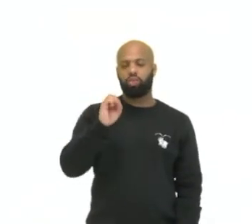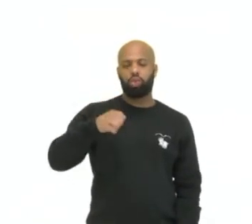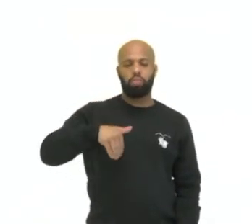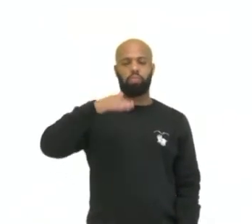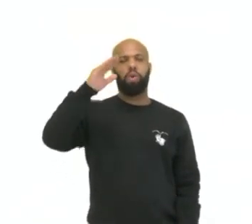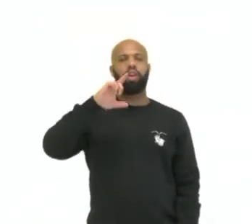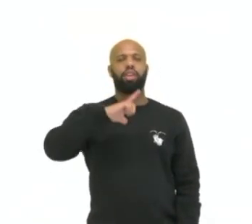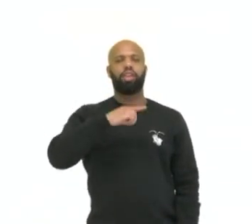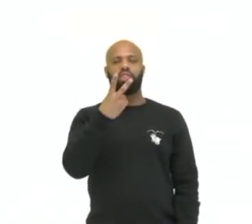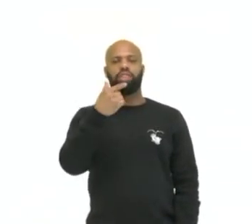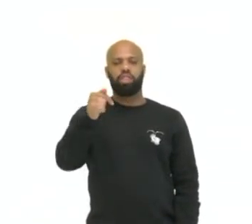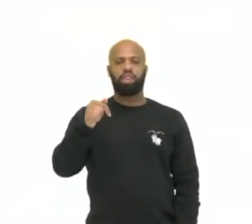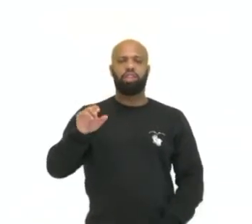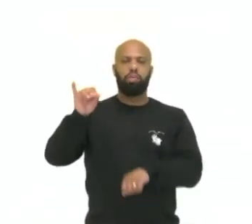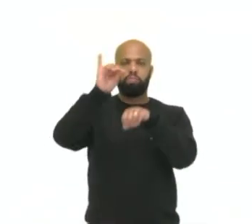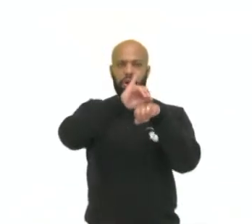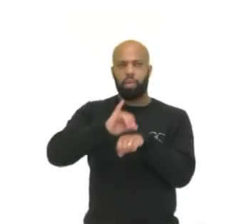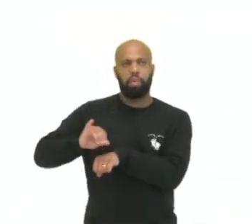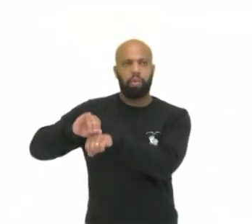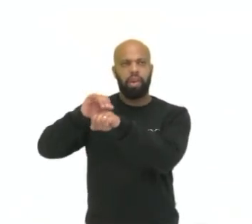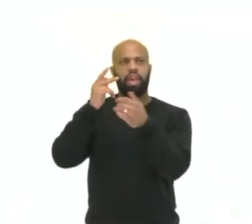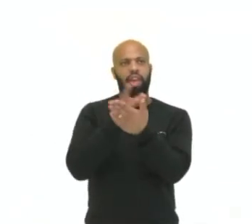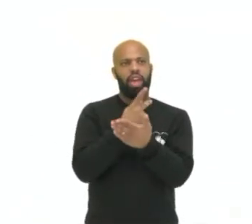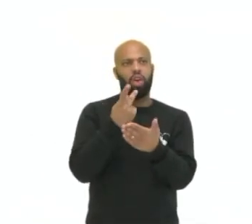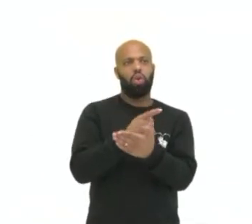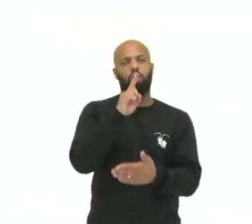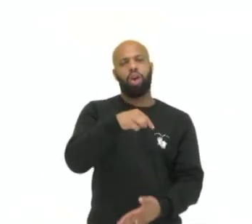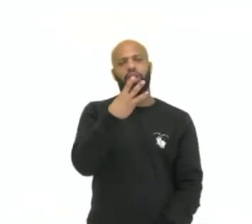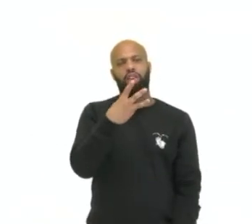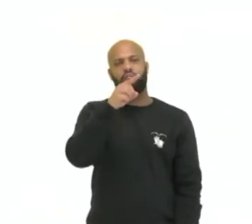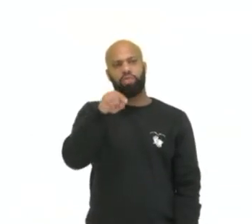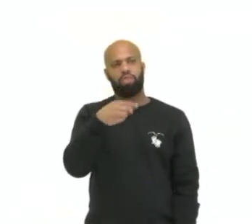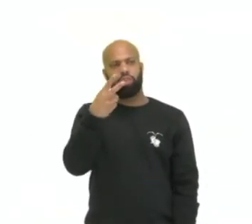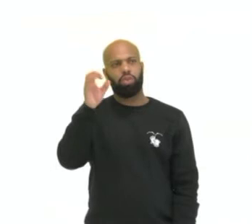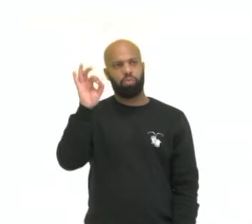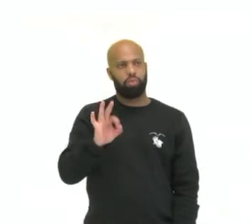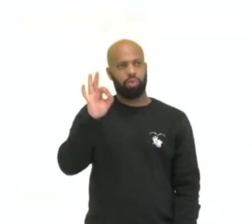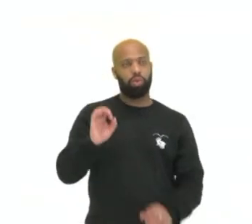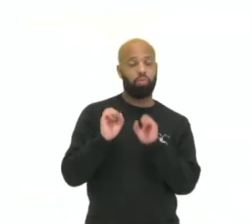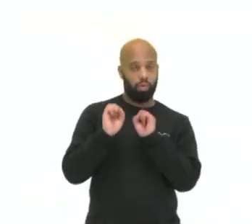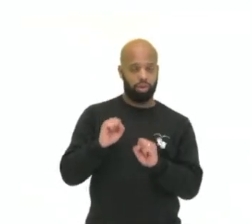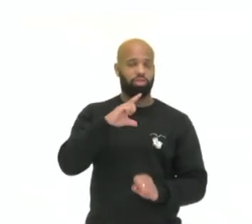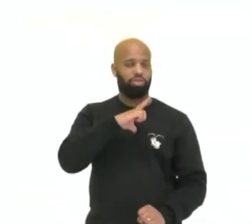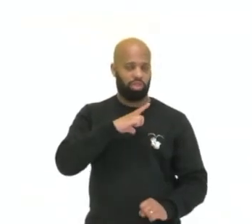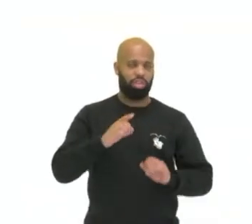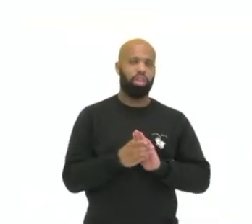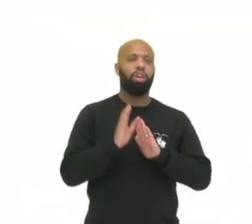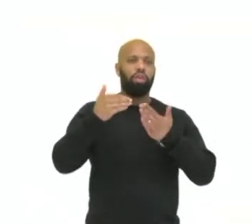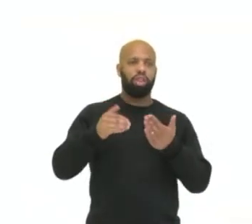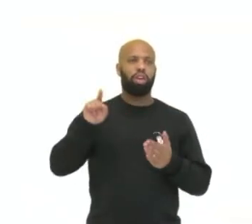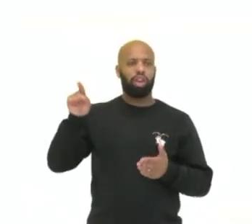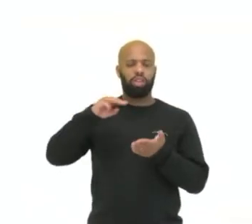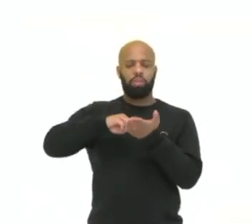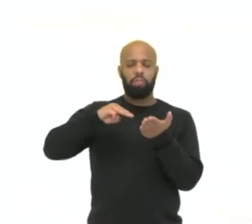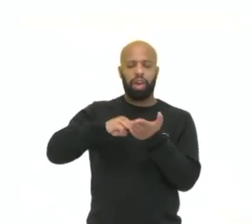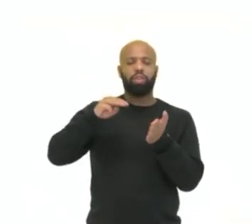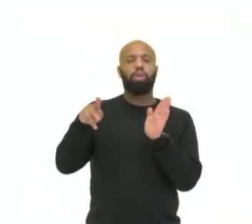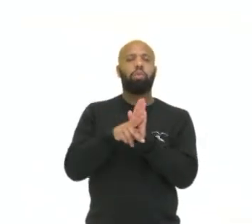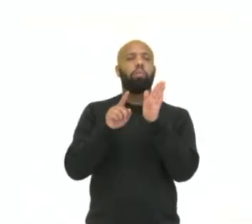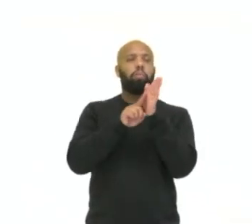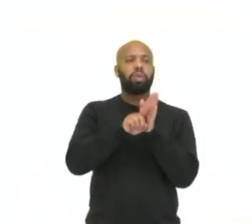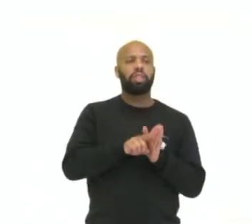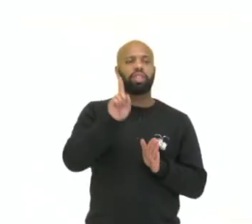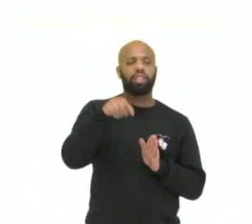capitais. A margem de erro é de no máximo 3,2 percentuais. Então aqui a metodologia é um